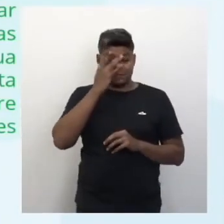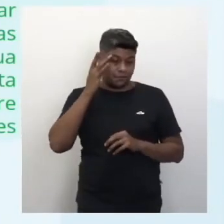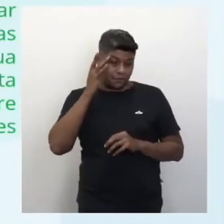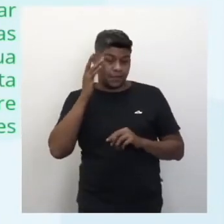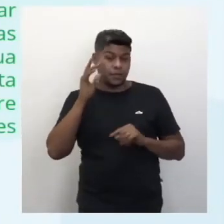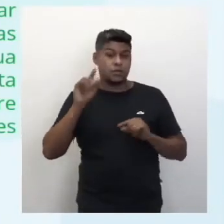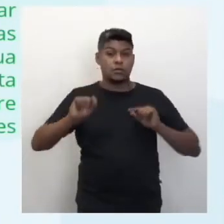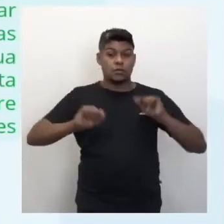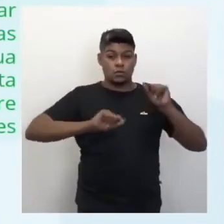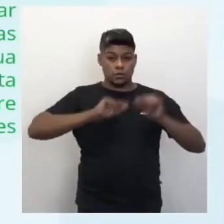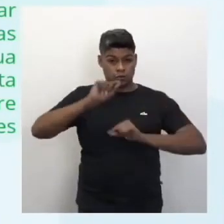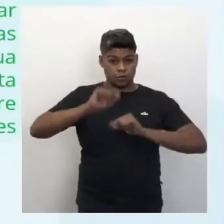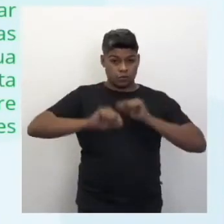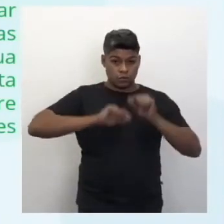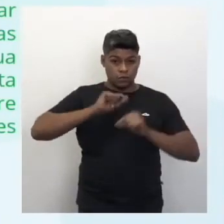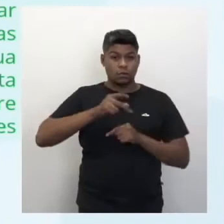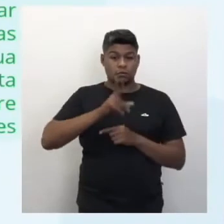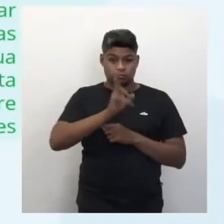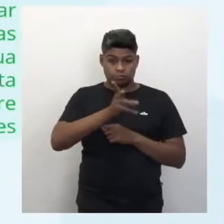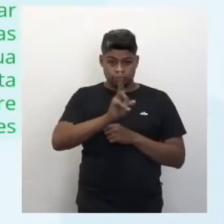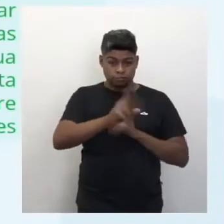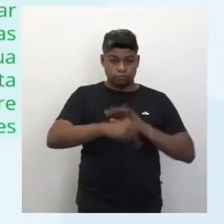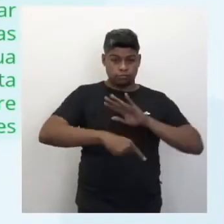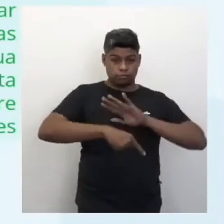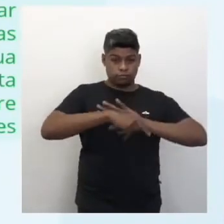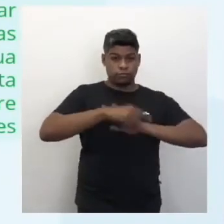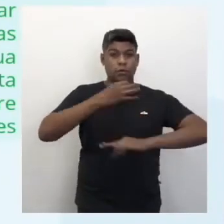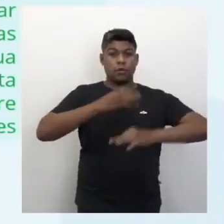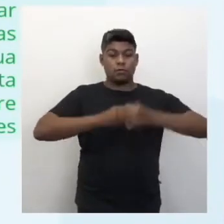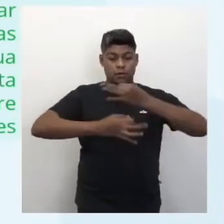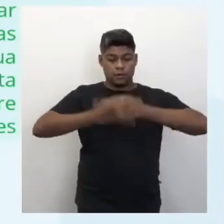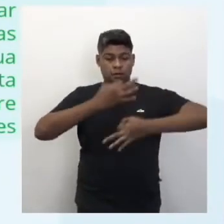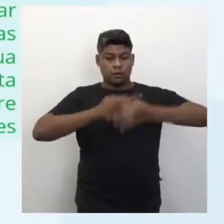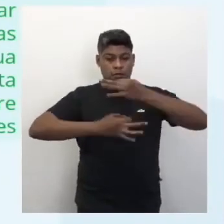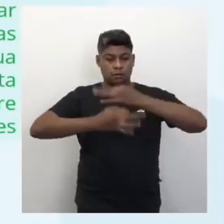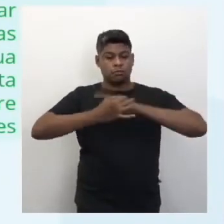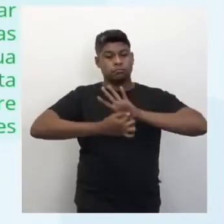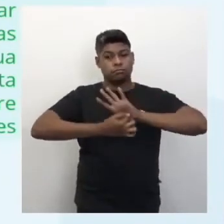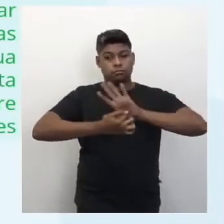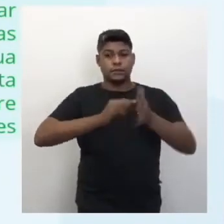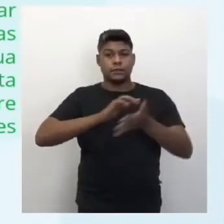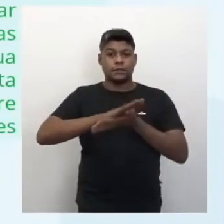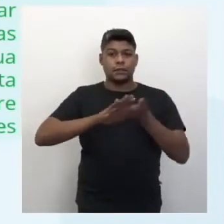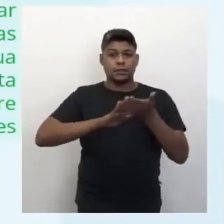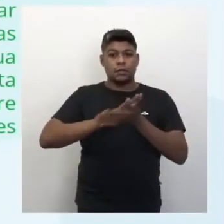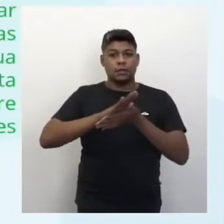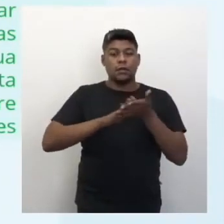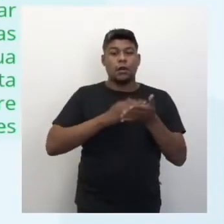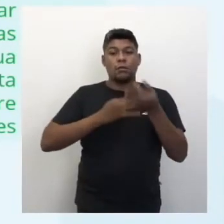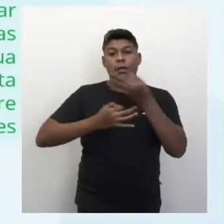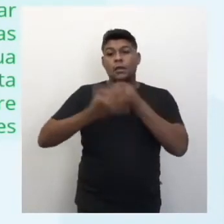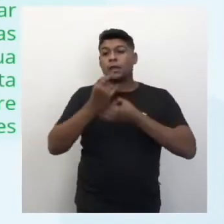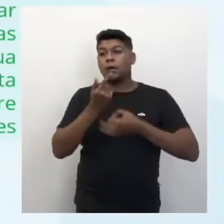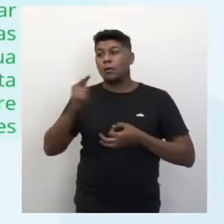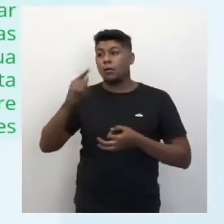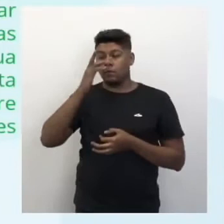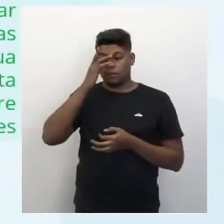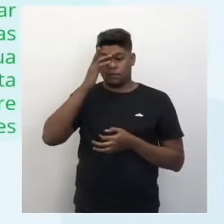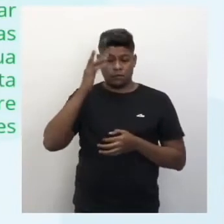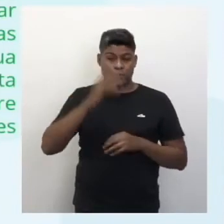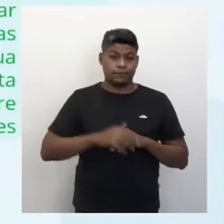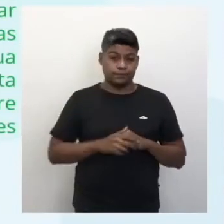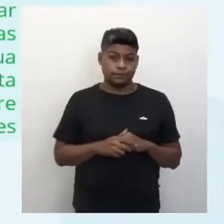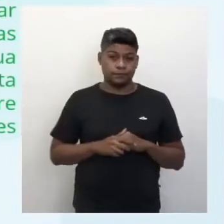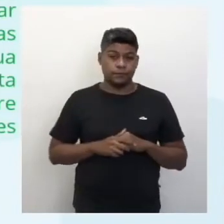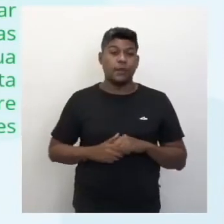pessoas retroalimentam a sua própria opinião e não se expõem a pontos de vista diversos. Portanto,